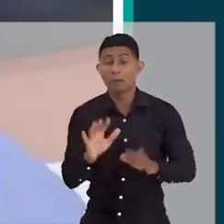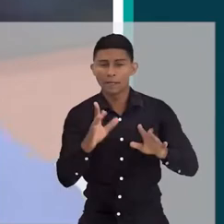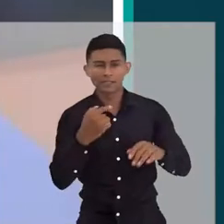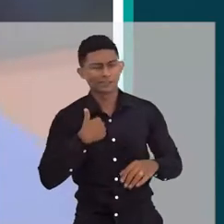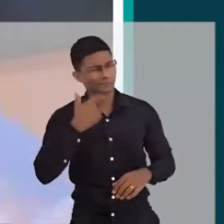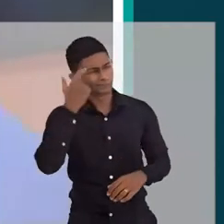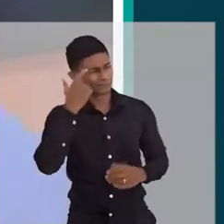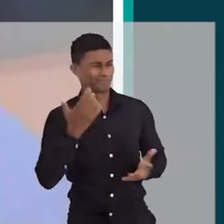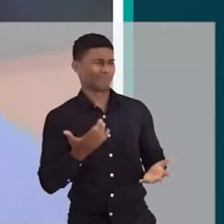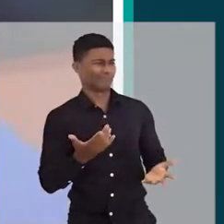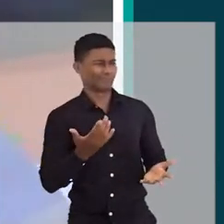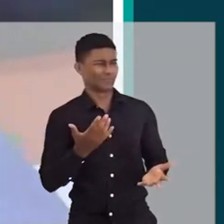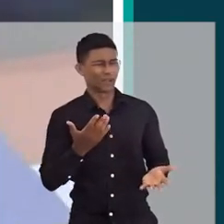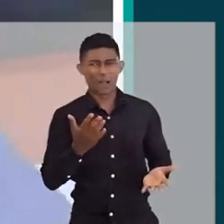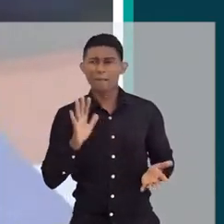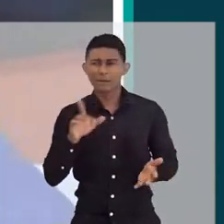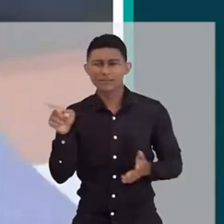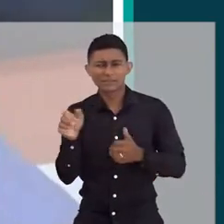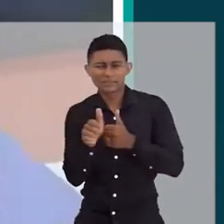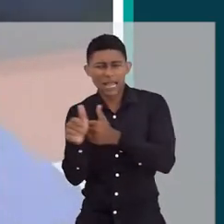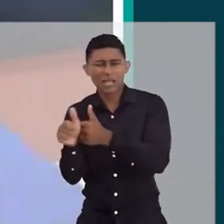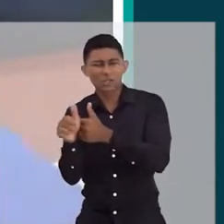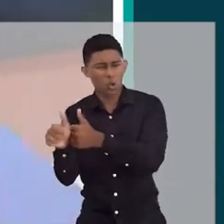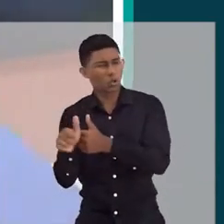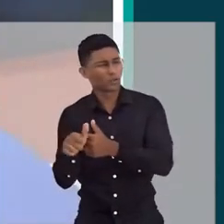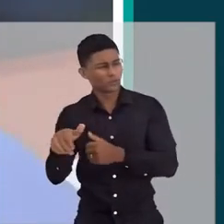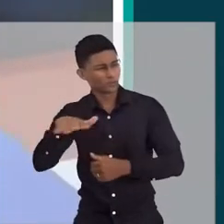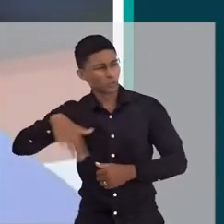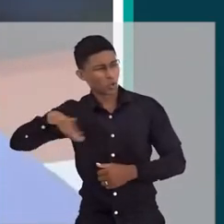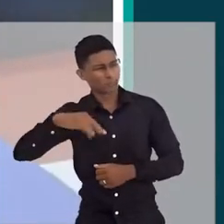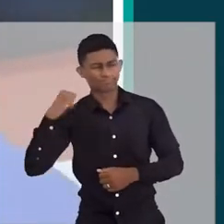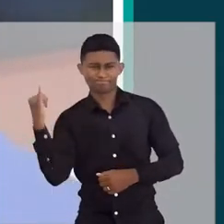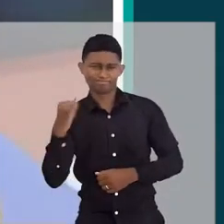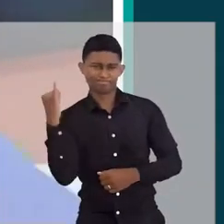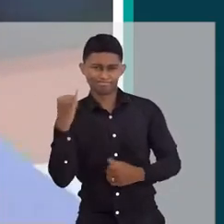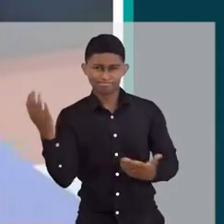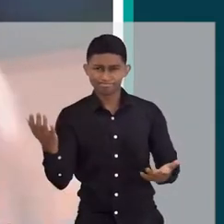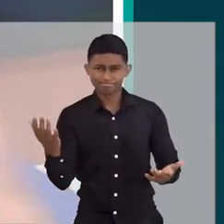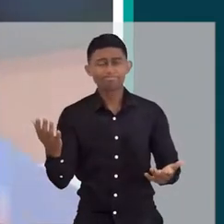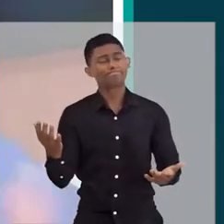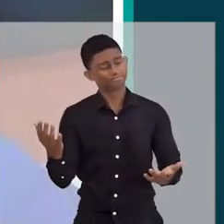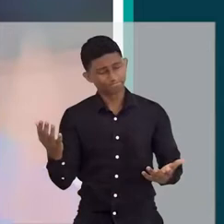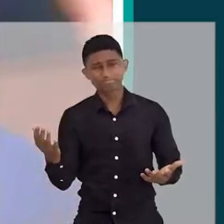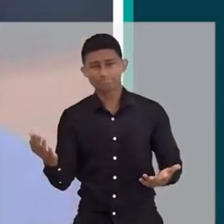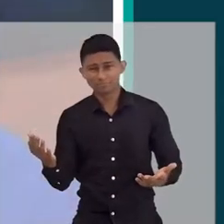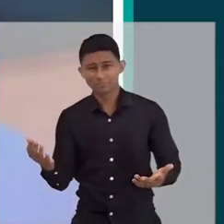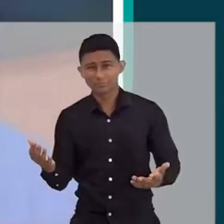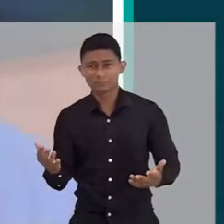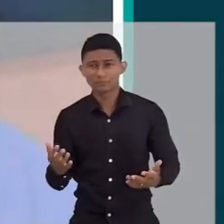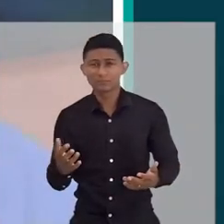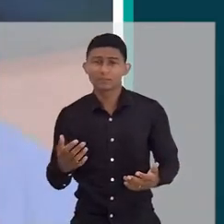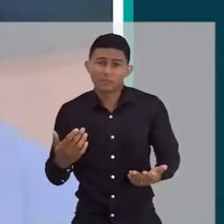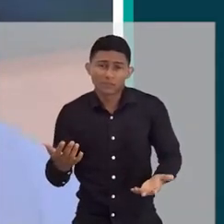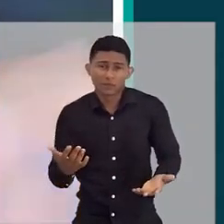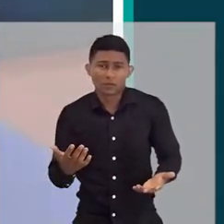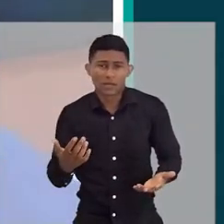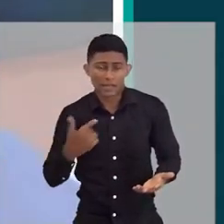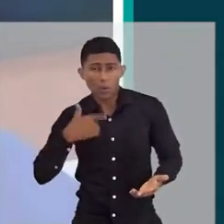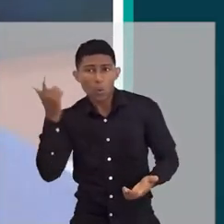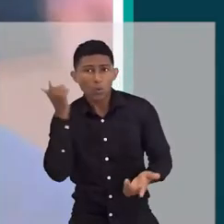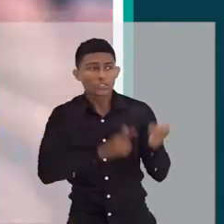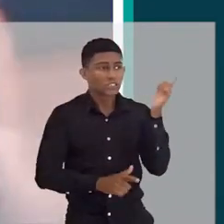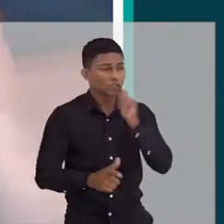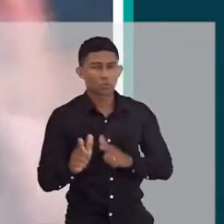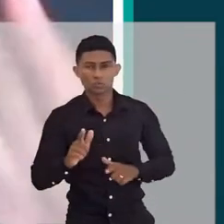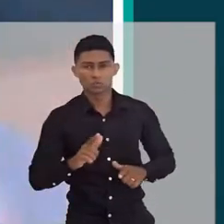número e da onde vem, que régua é essa. Então, eu não. E eu parto desse princípio mesmo. A gente perde, não ganha todos